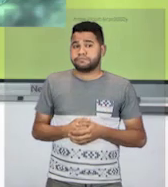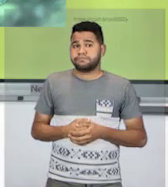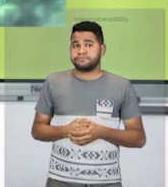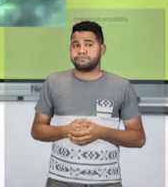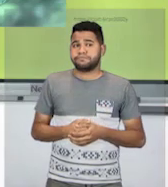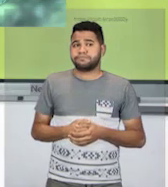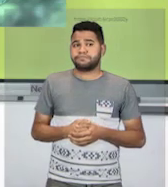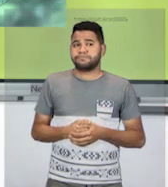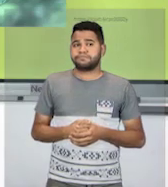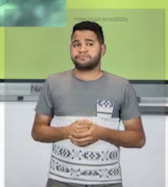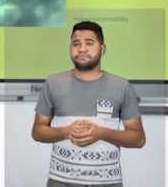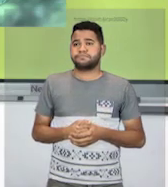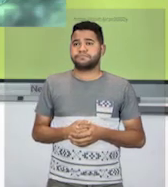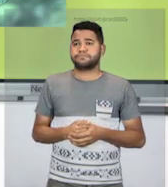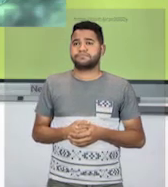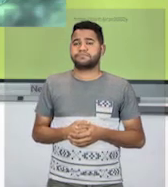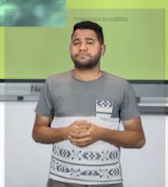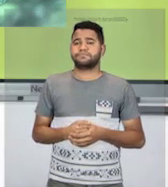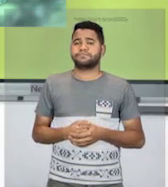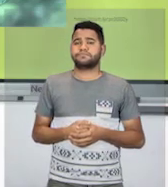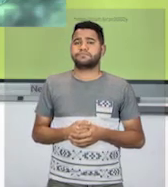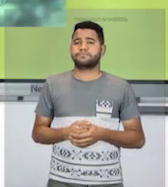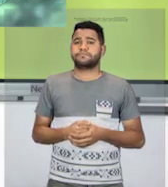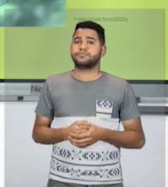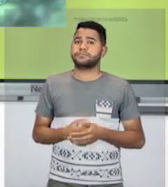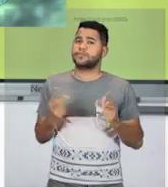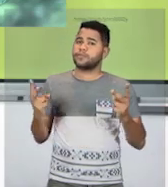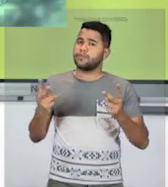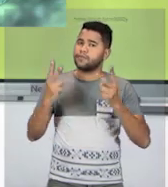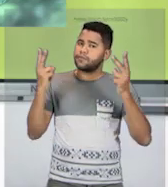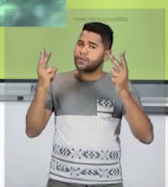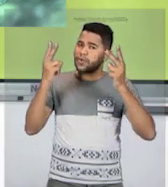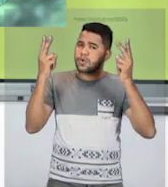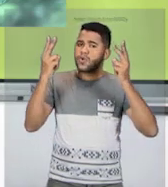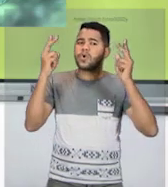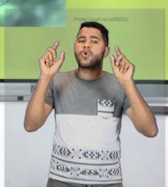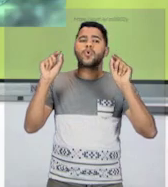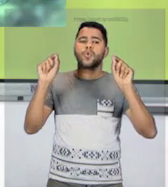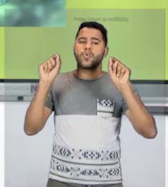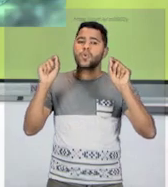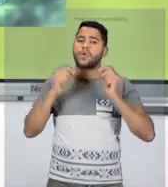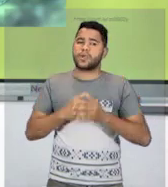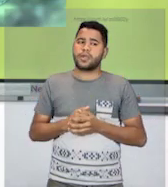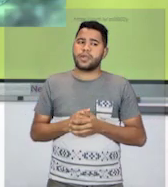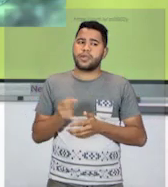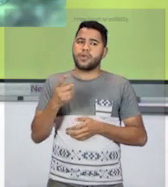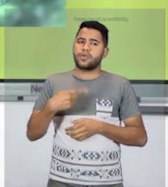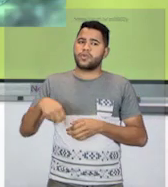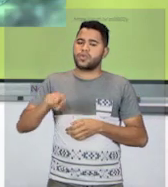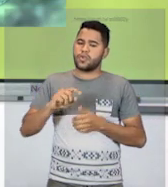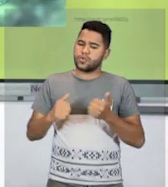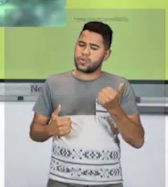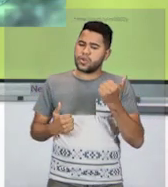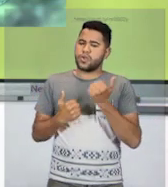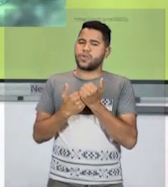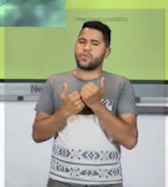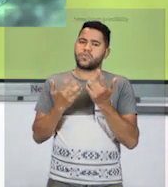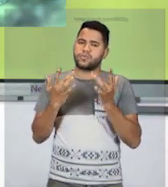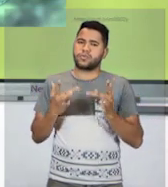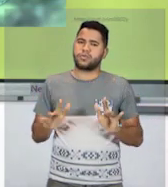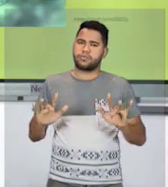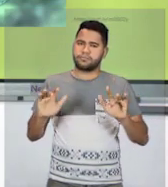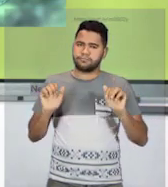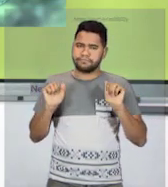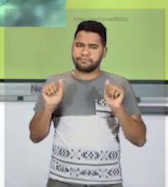vela ou in the natural resources valorizando aí o que nossos recursos naturais